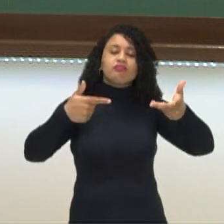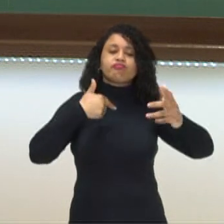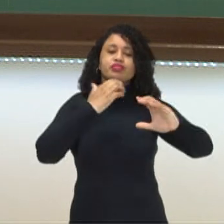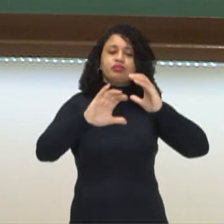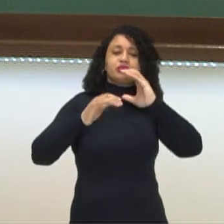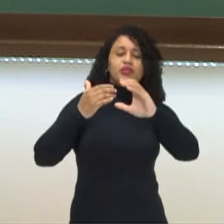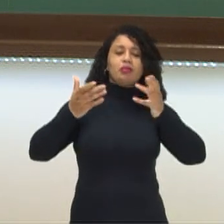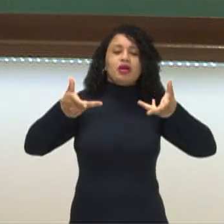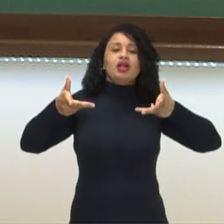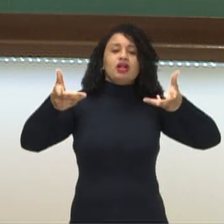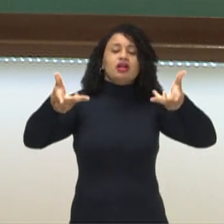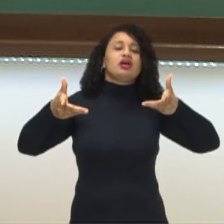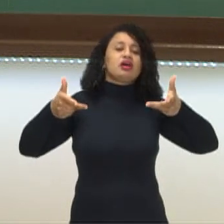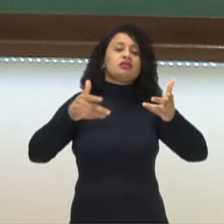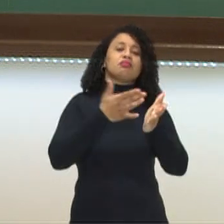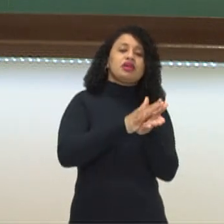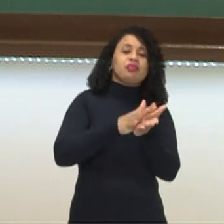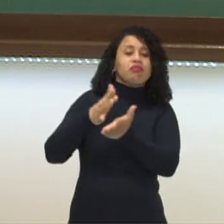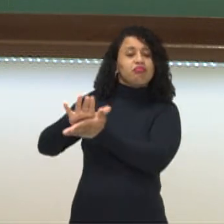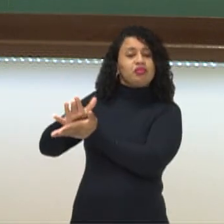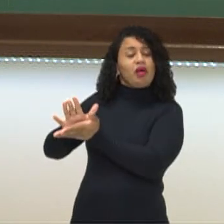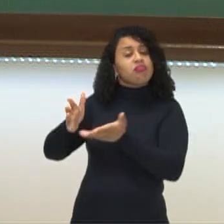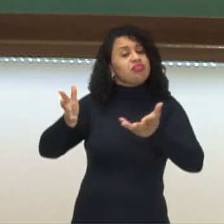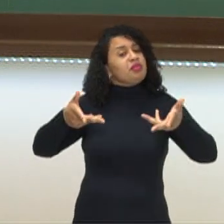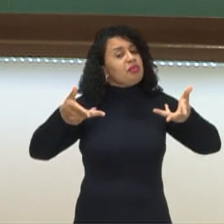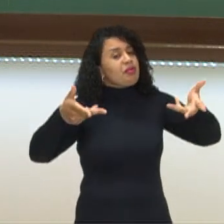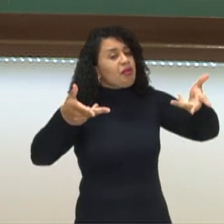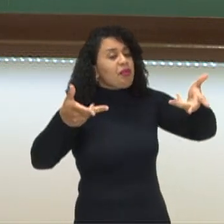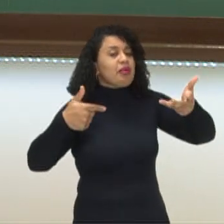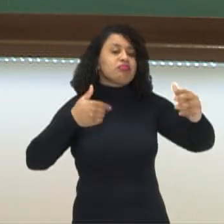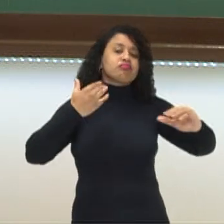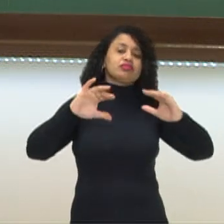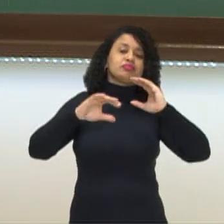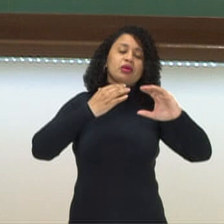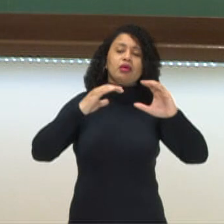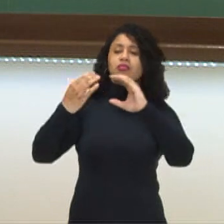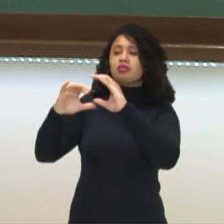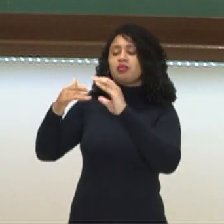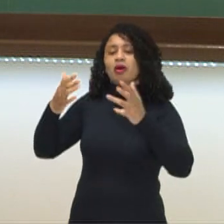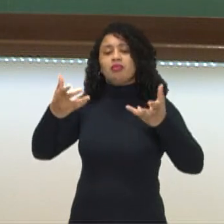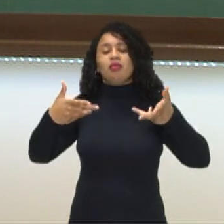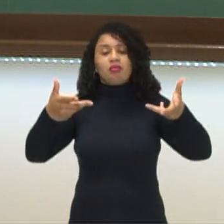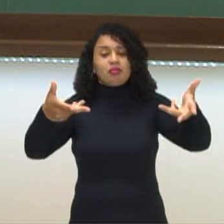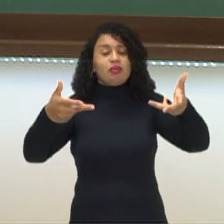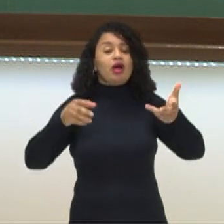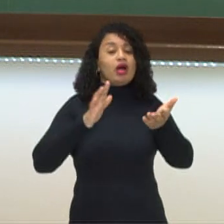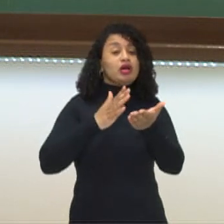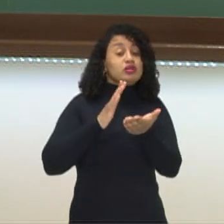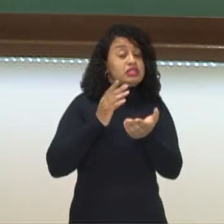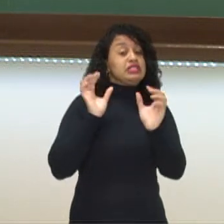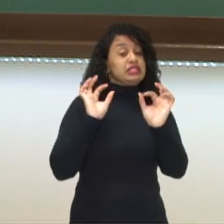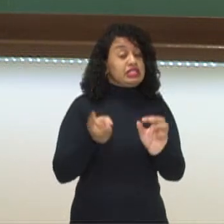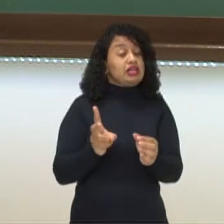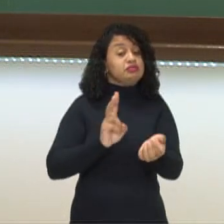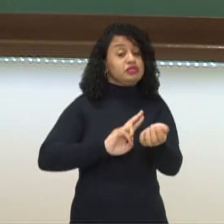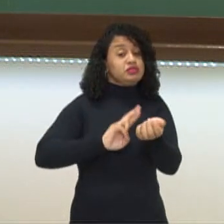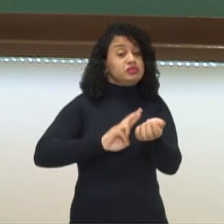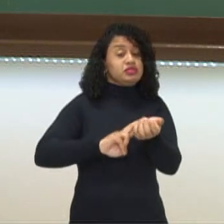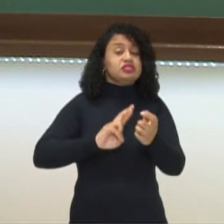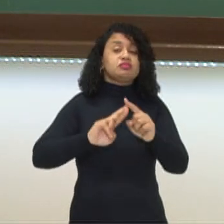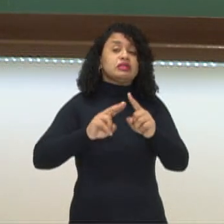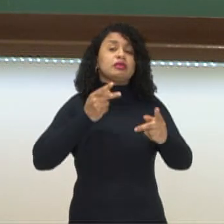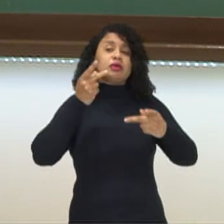os emboladores ali, cada um com o seu pandeiro, vai mantendo ali o ritmo e a fala também bem